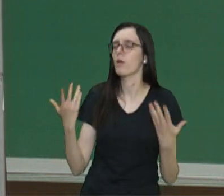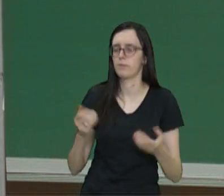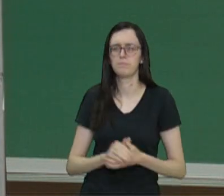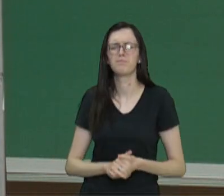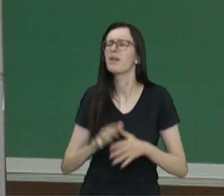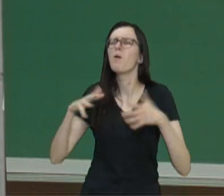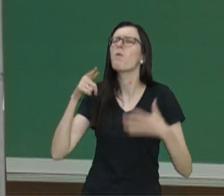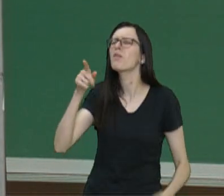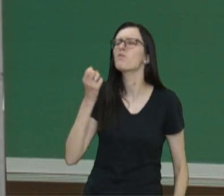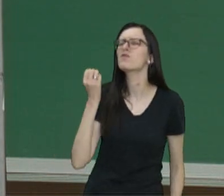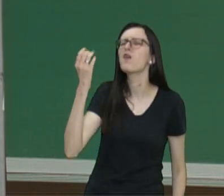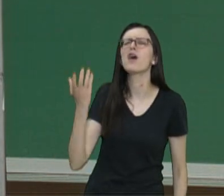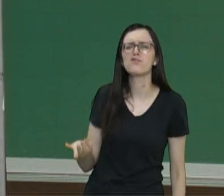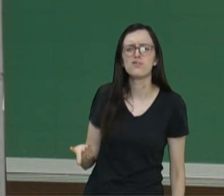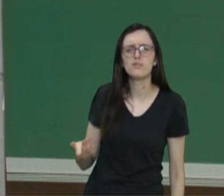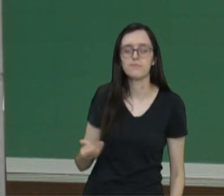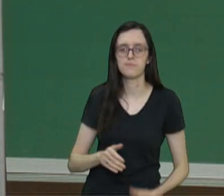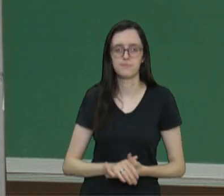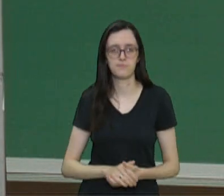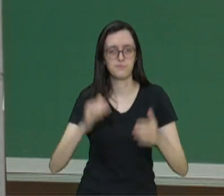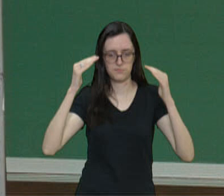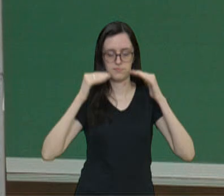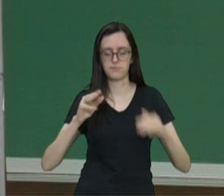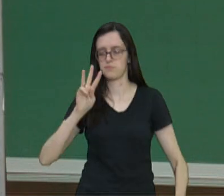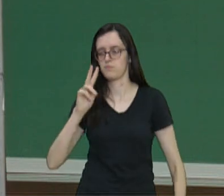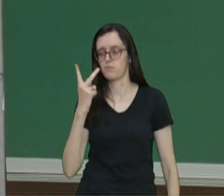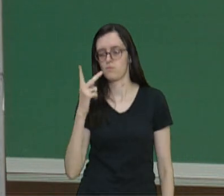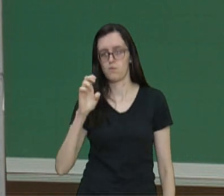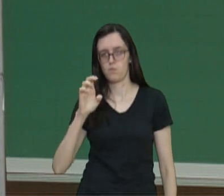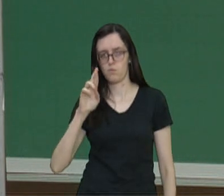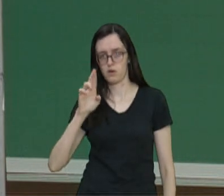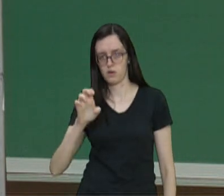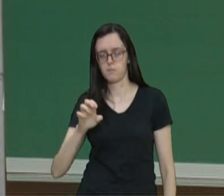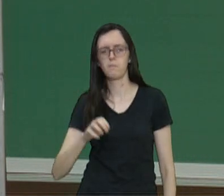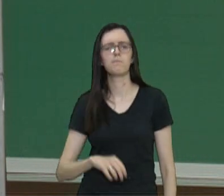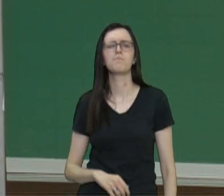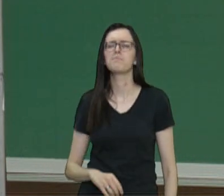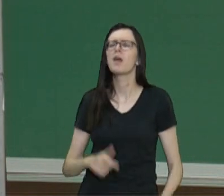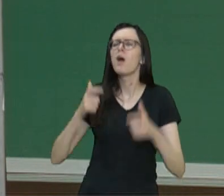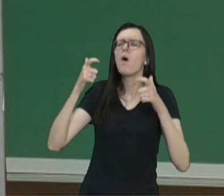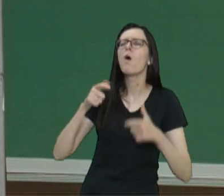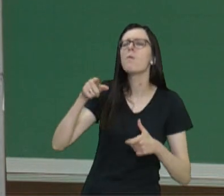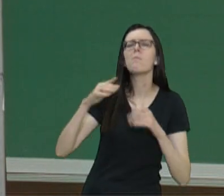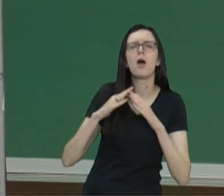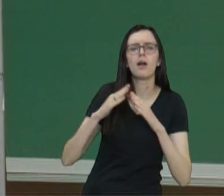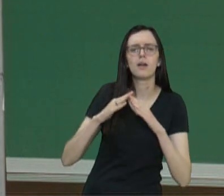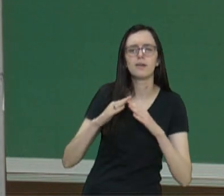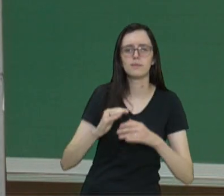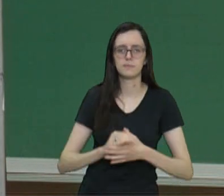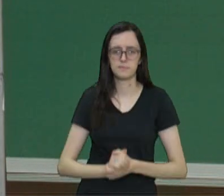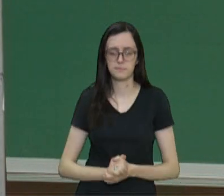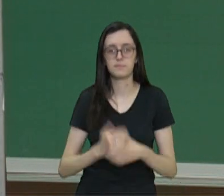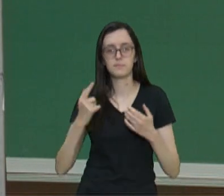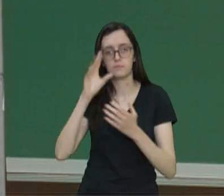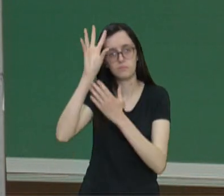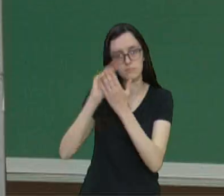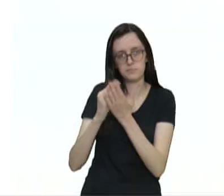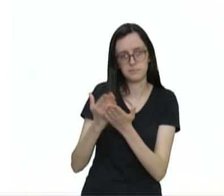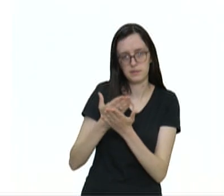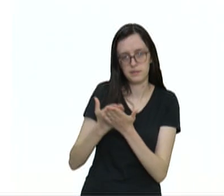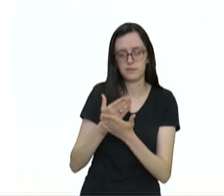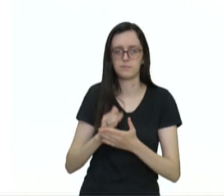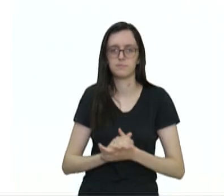Quando você viaja? Where, onde. Where do you live? Onde você mora? Então copiei no seu